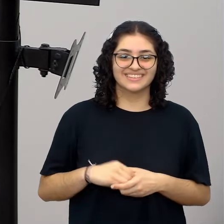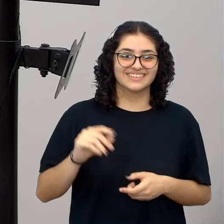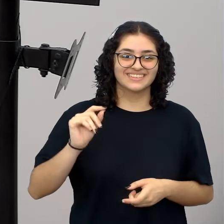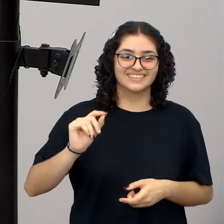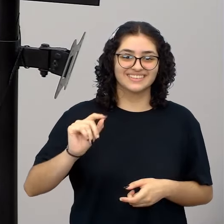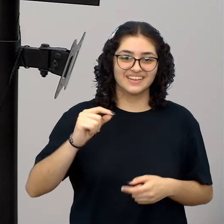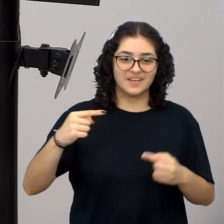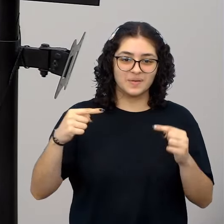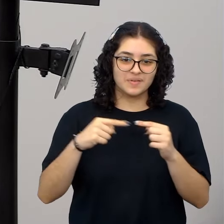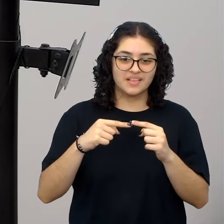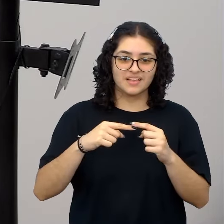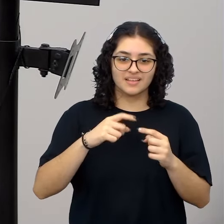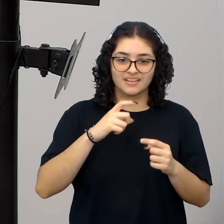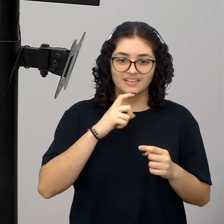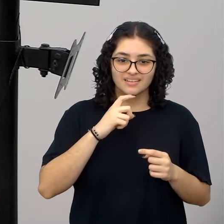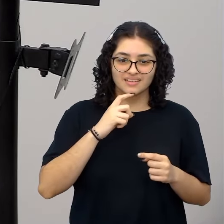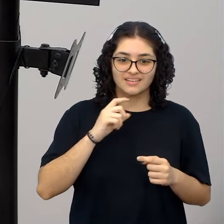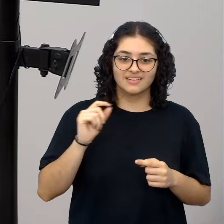para combinar com a rosa.